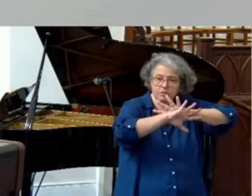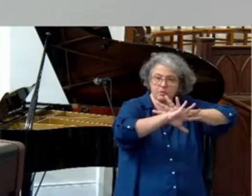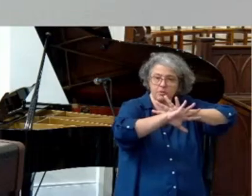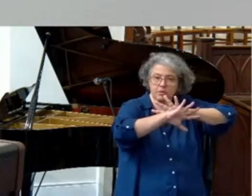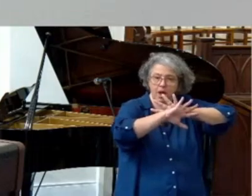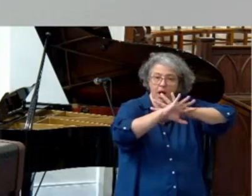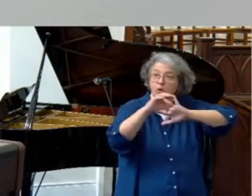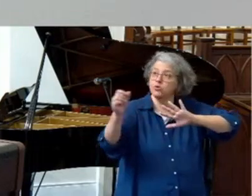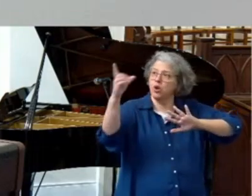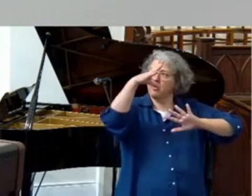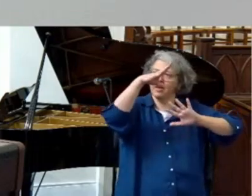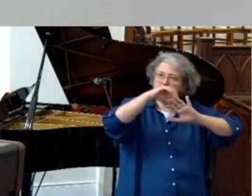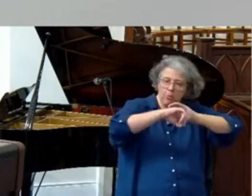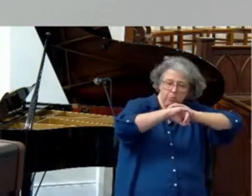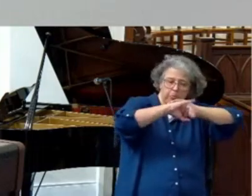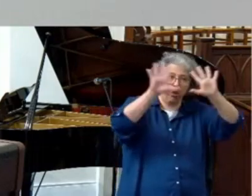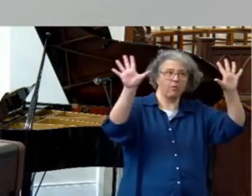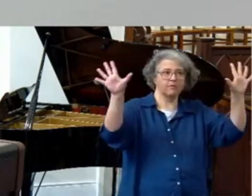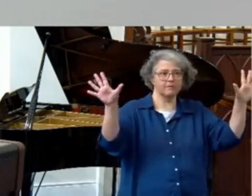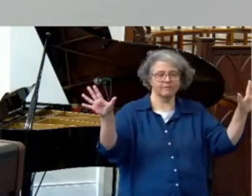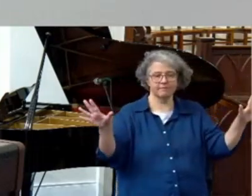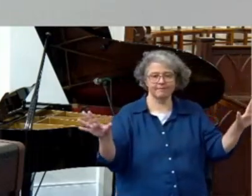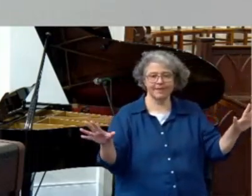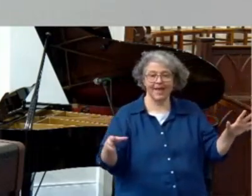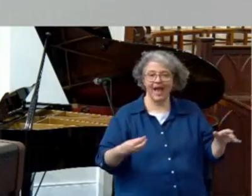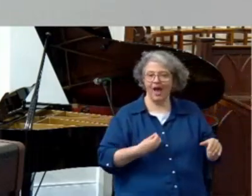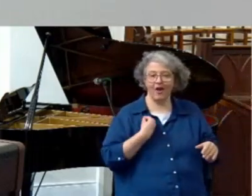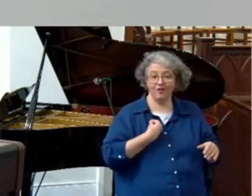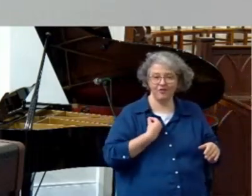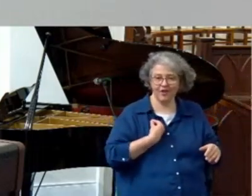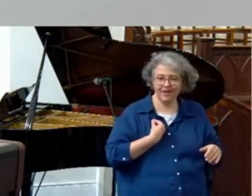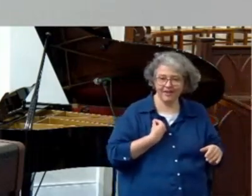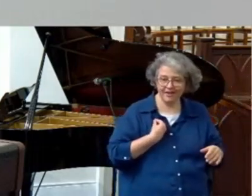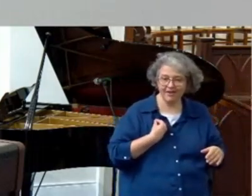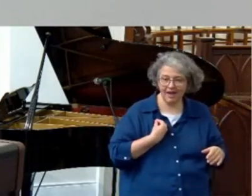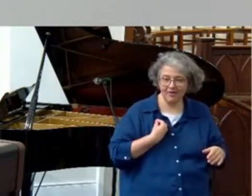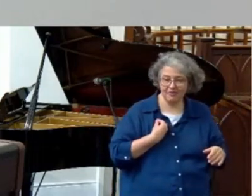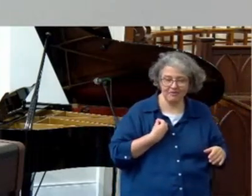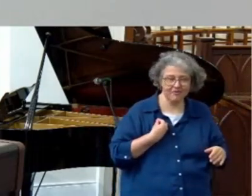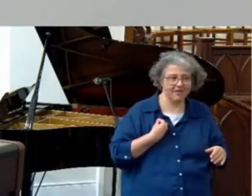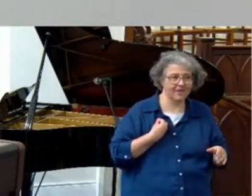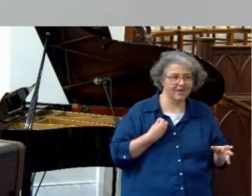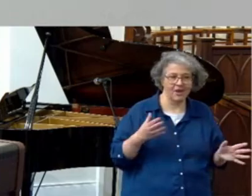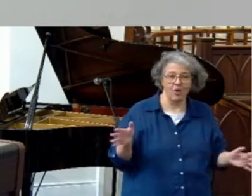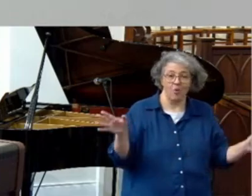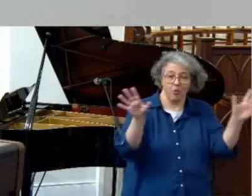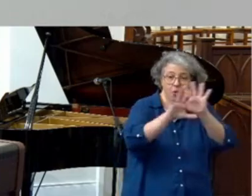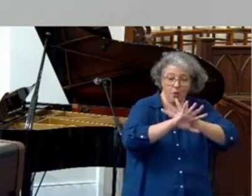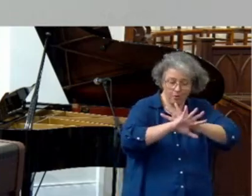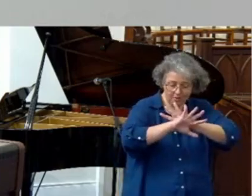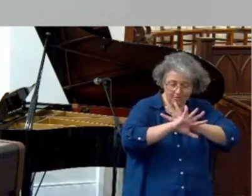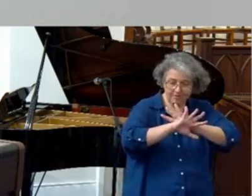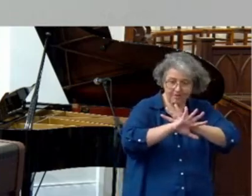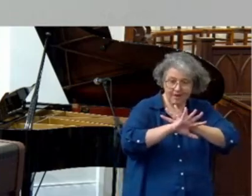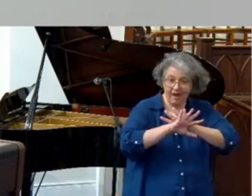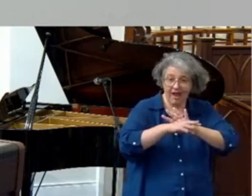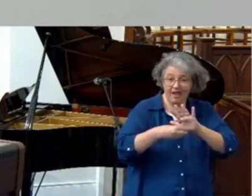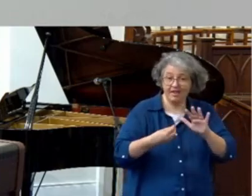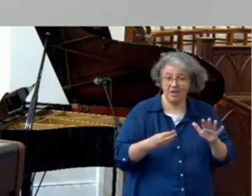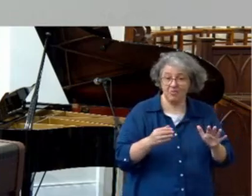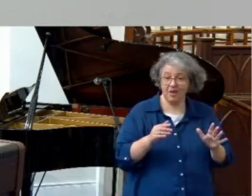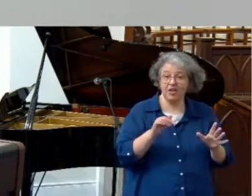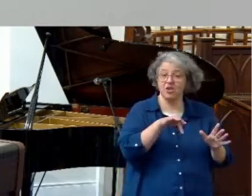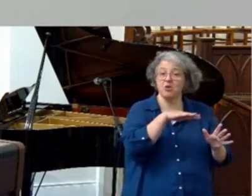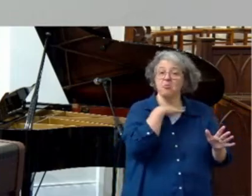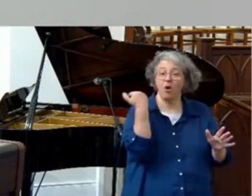aguarda, irmãos. Quando o salmista do Salmo 39 escreveu sobre isso, ele faz um pedido. Acho que é um dos pedidos que nós temos de